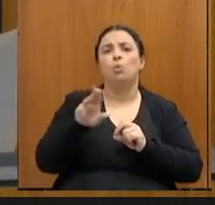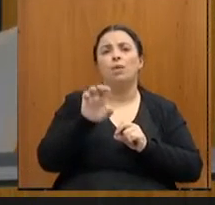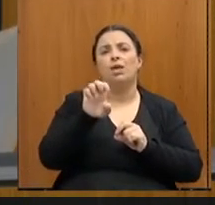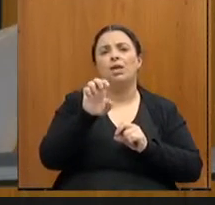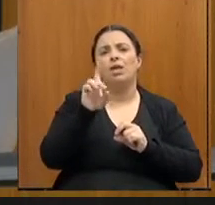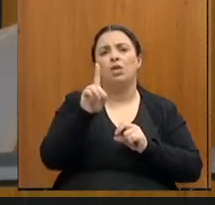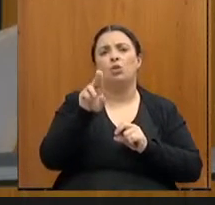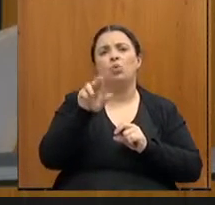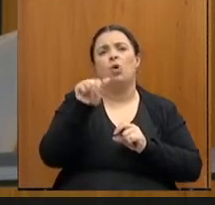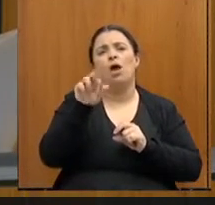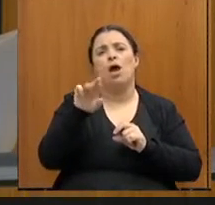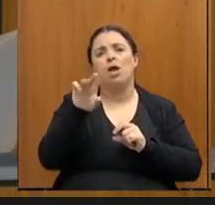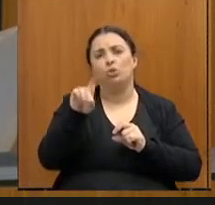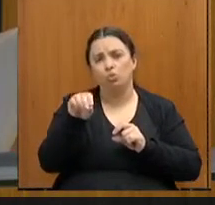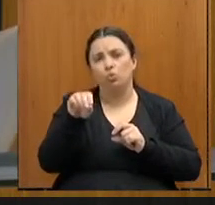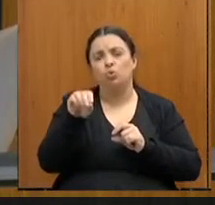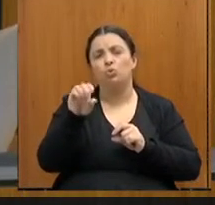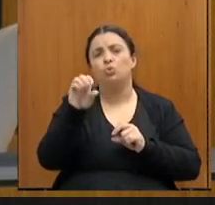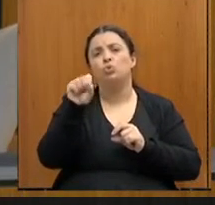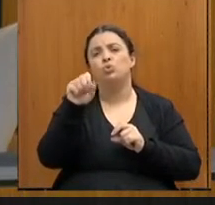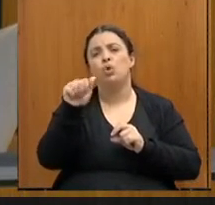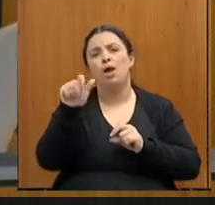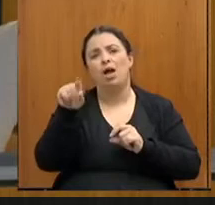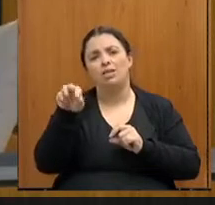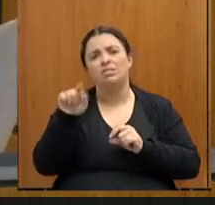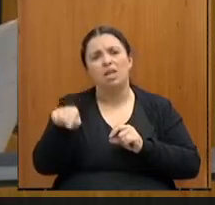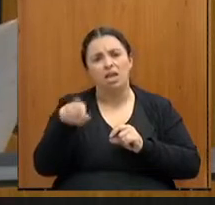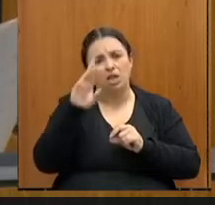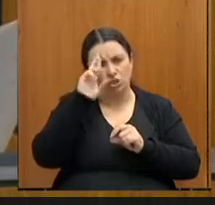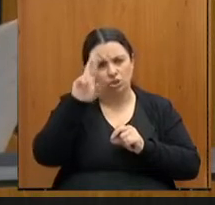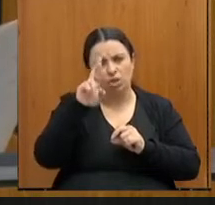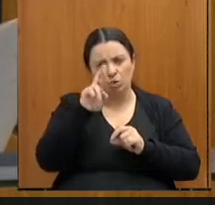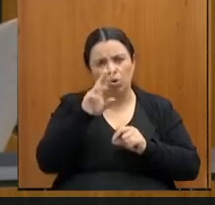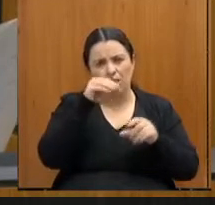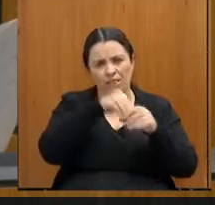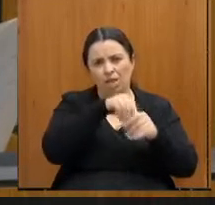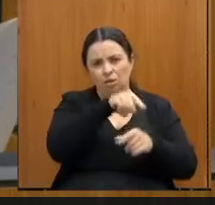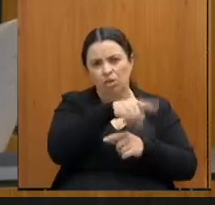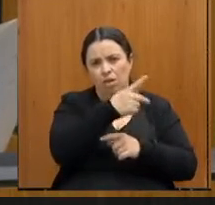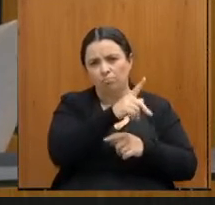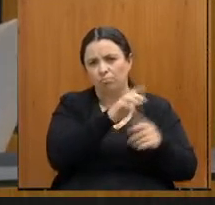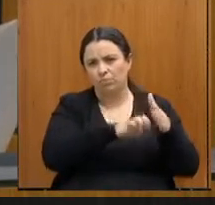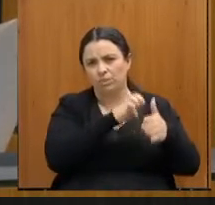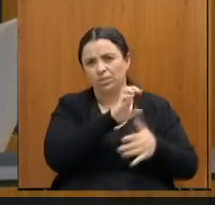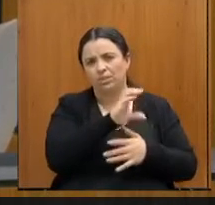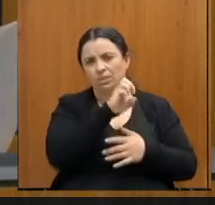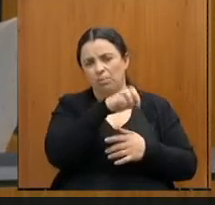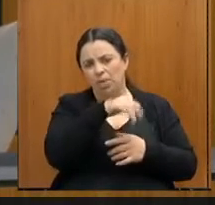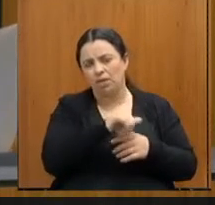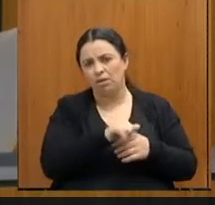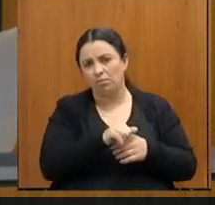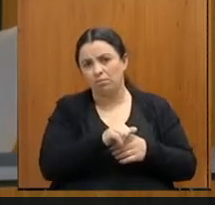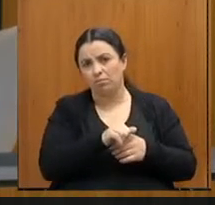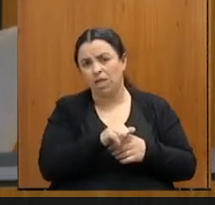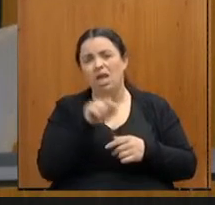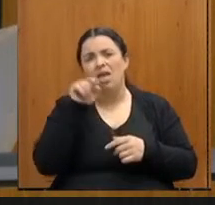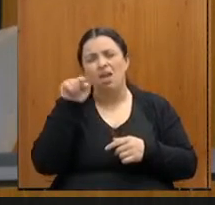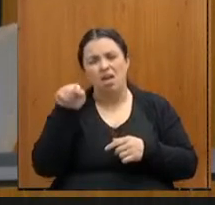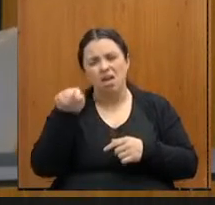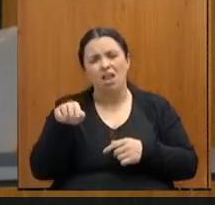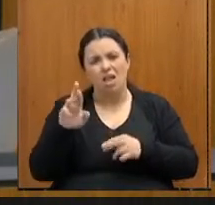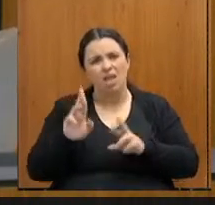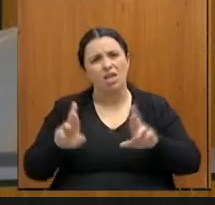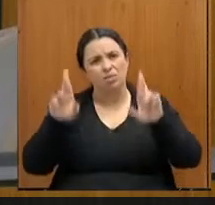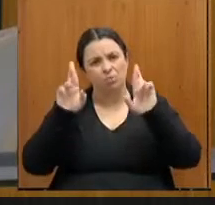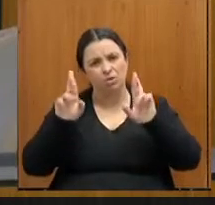diretor jurídico da Cemig pergunta número um ele foi responsável dentro da Cemig pela contratação da